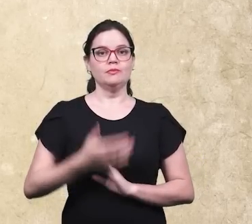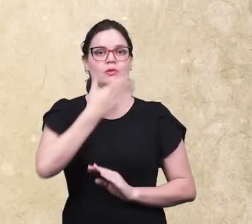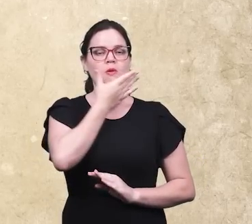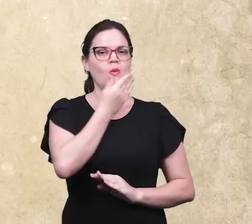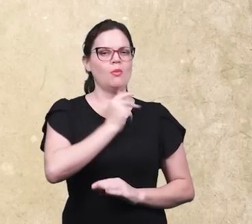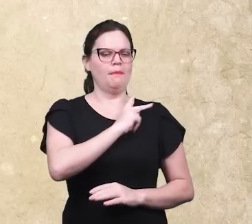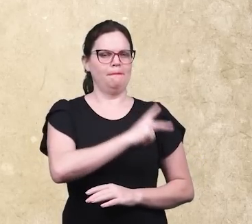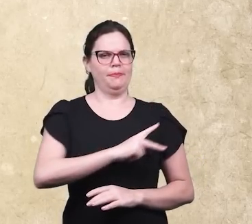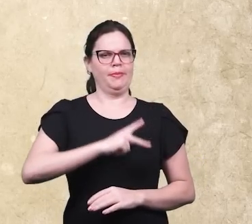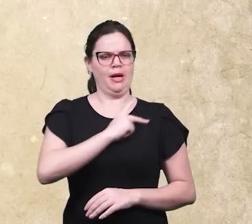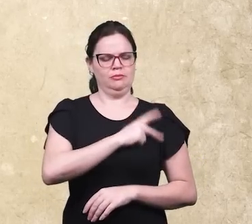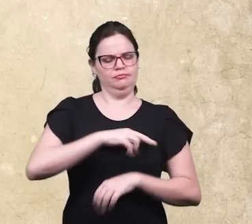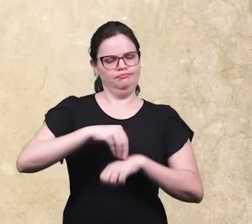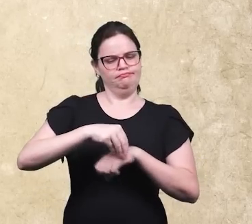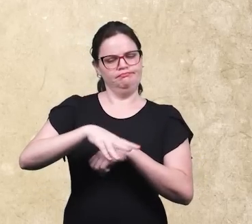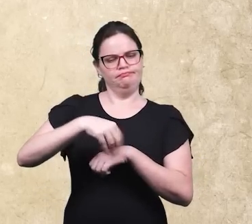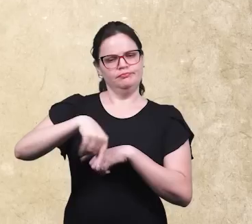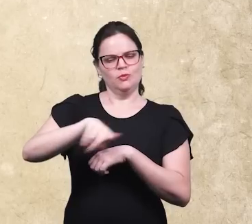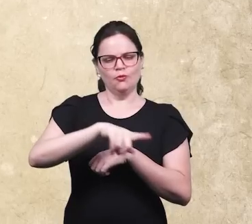maneira que fostes